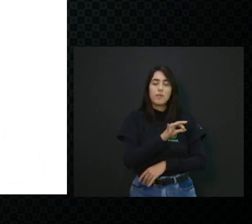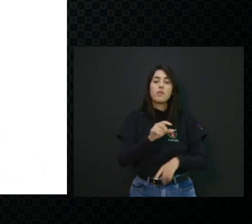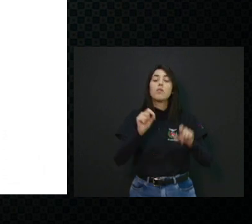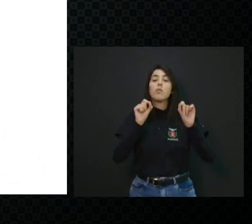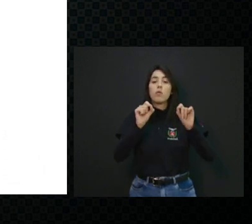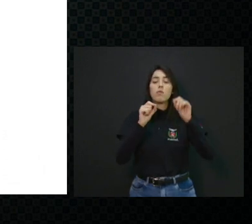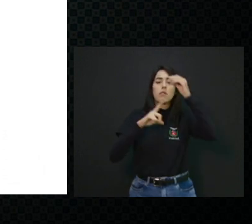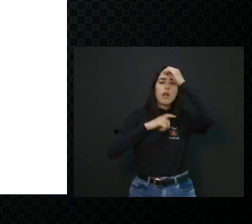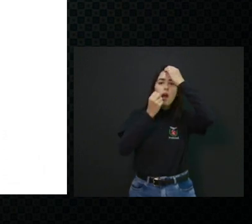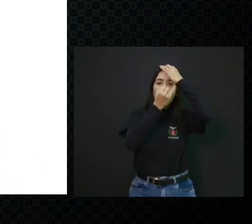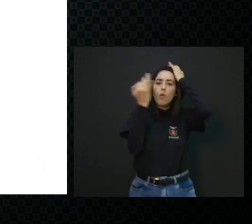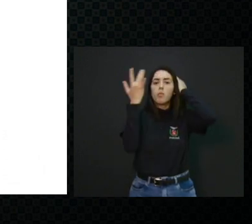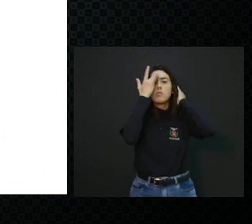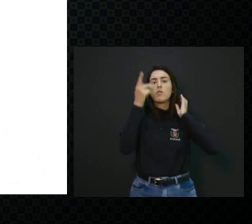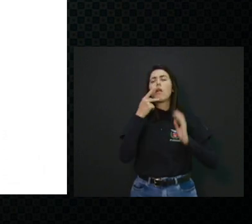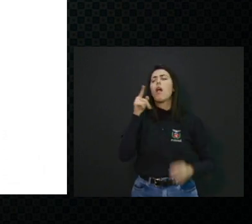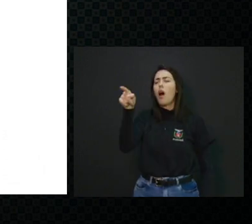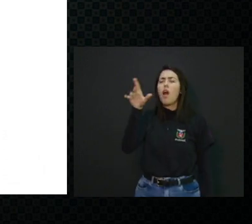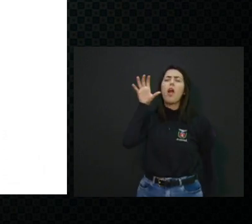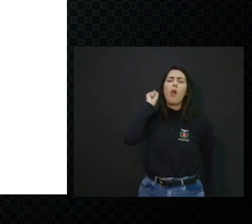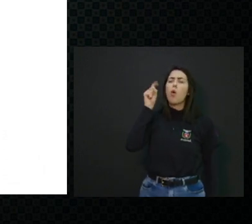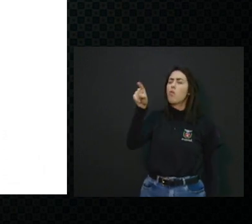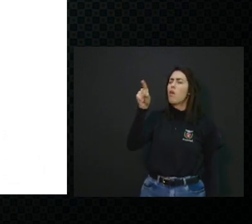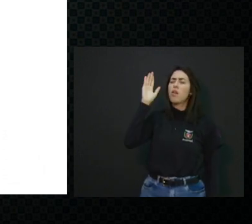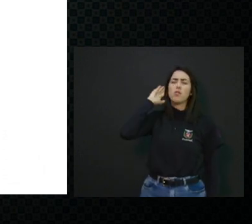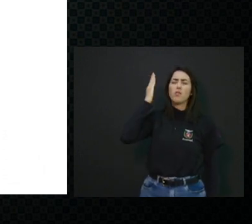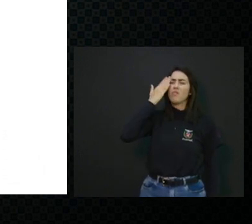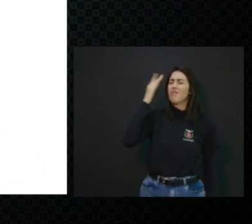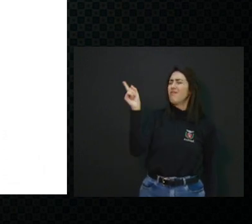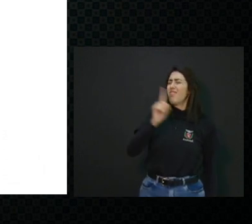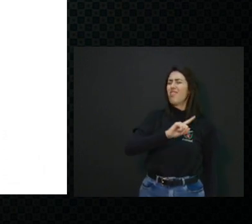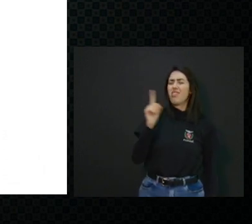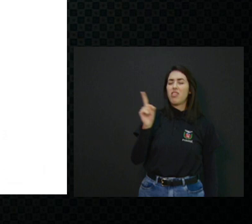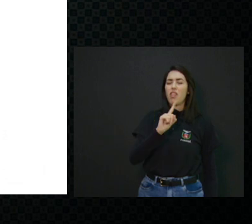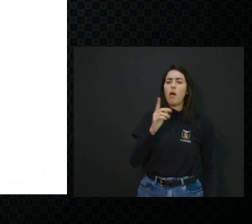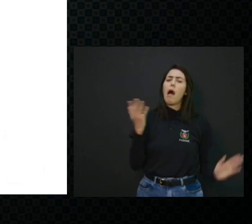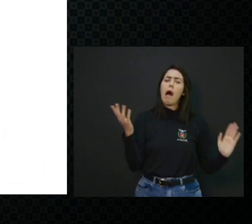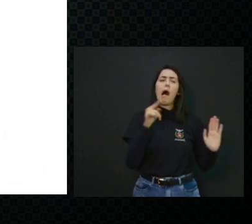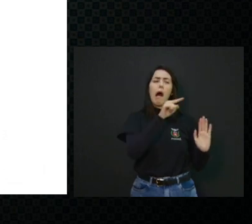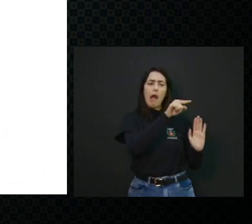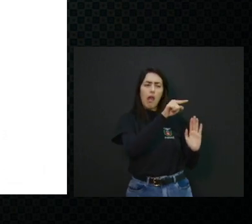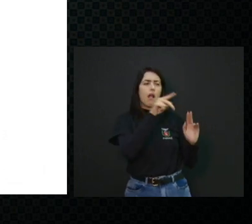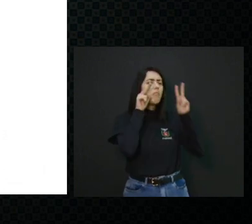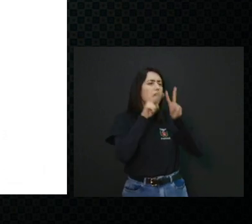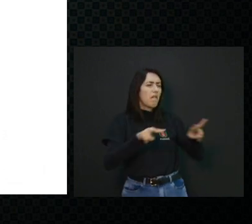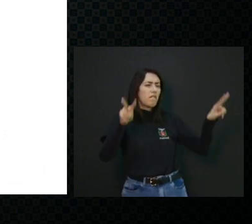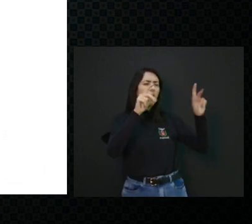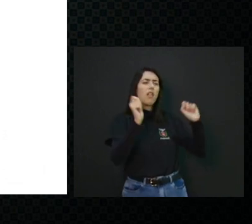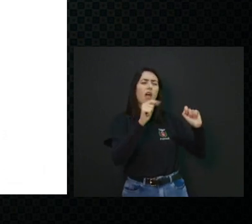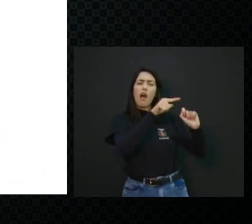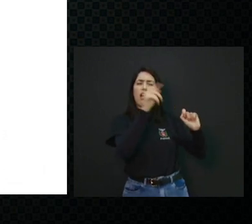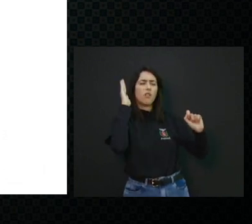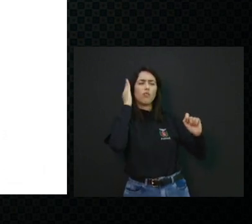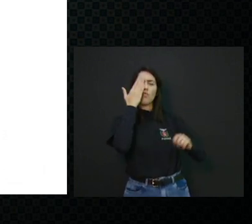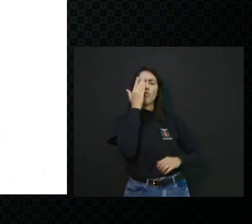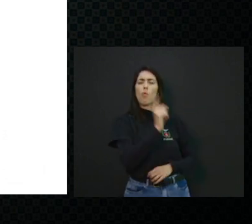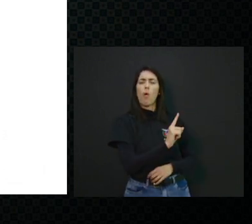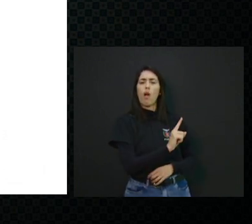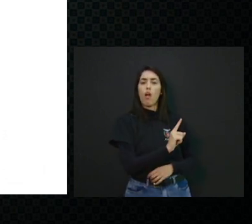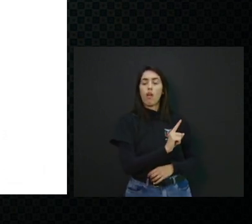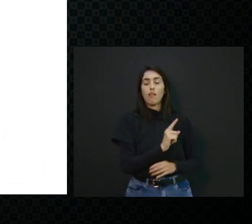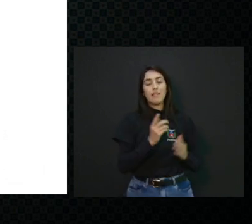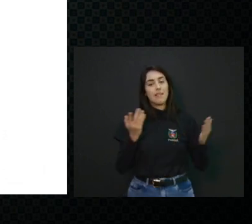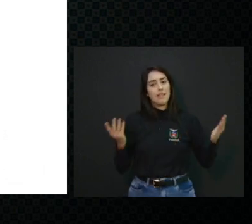algumas pessoas que falam, ah, mas ele ouve, ele não é surdo-cego. Ah, mas fulano enxerga, então ele não é surdo-cego. Então, a gente precisa